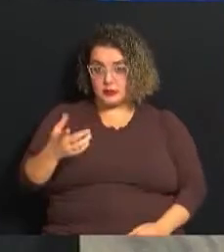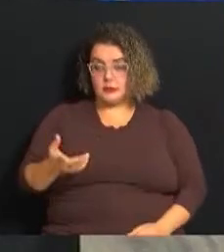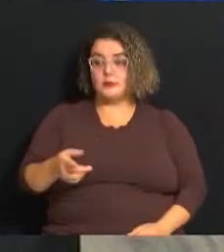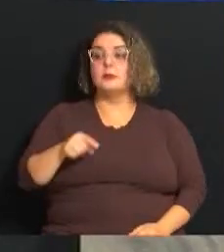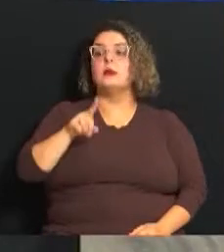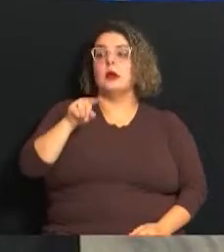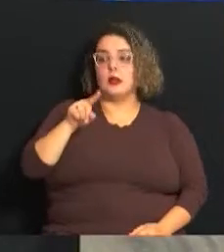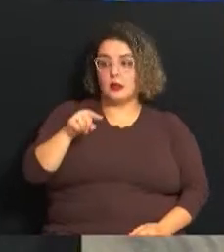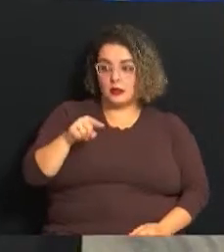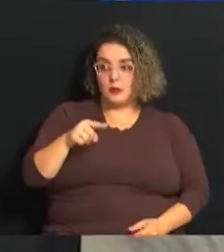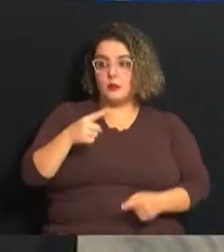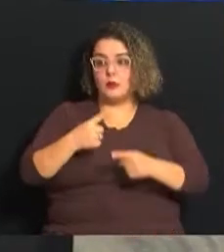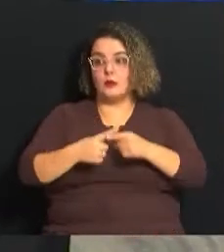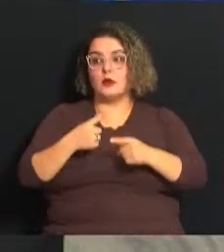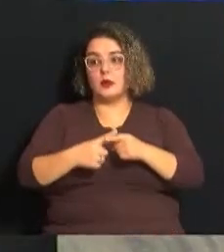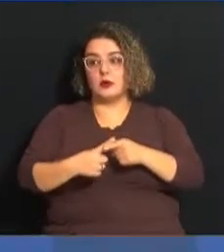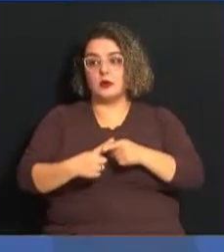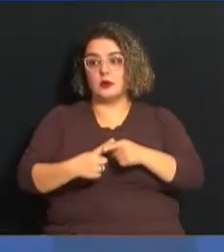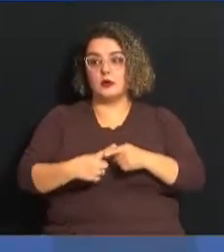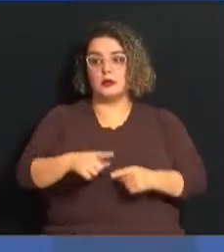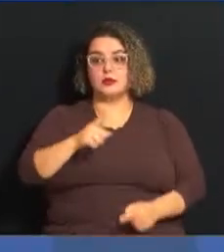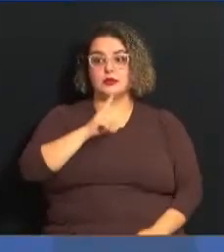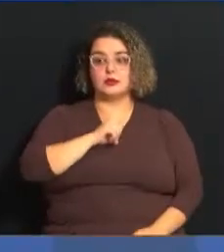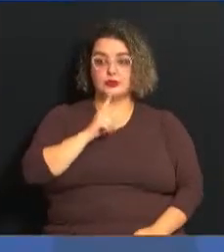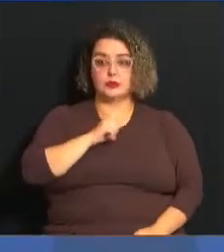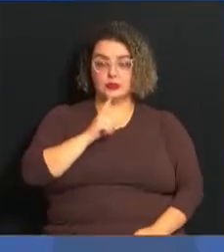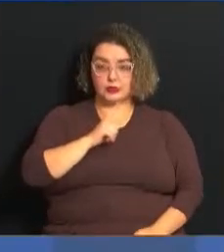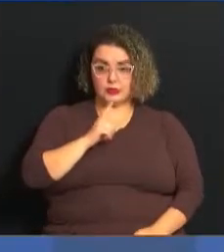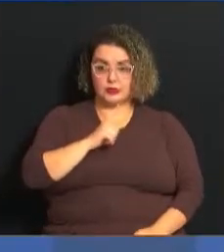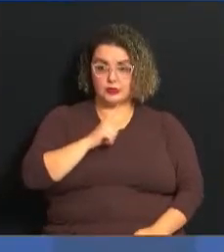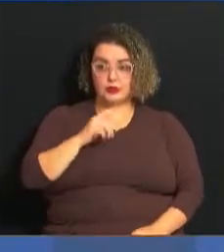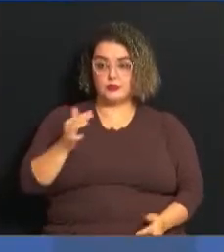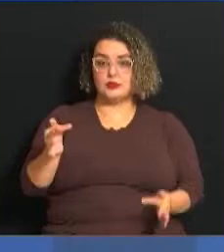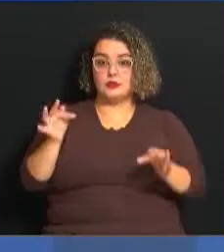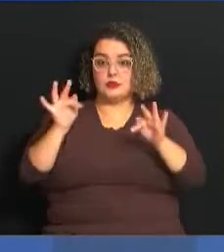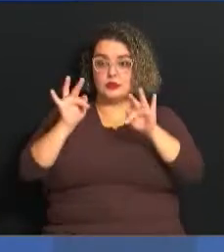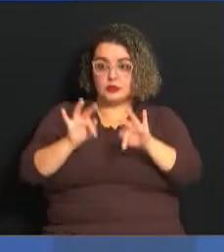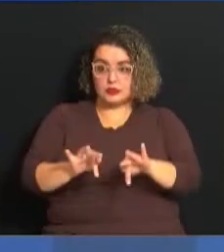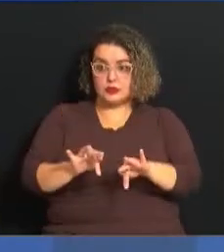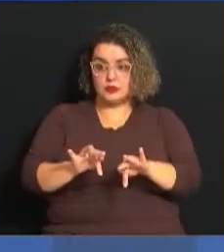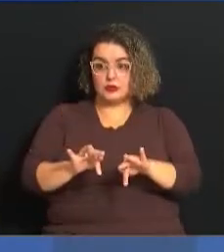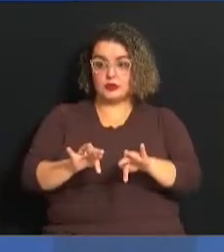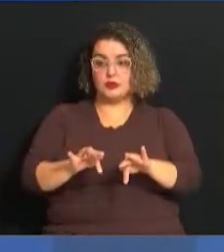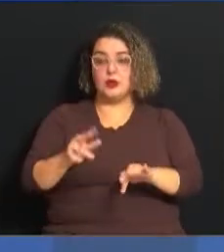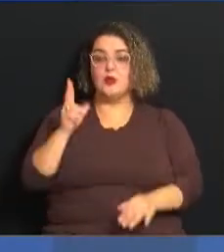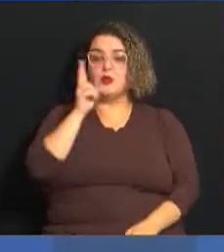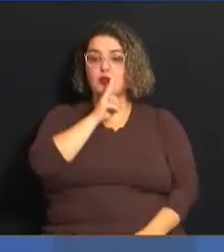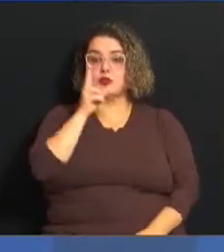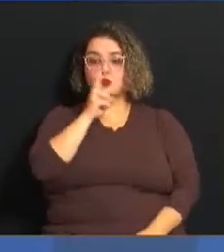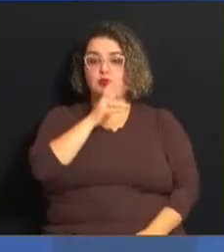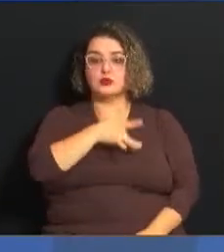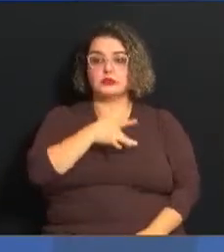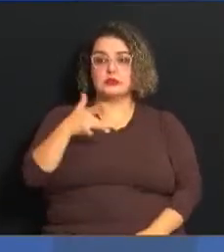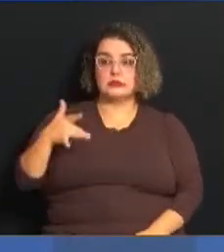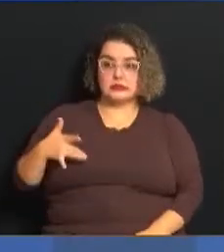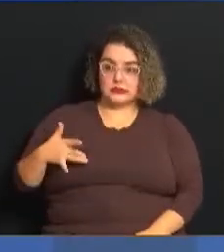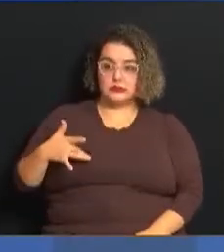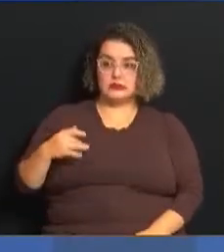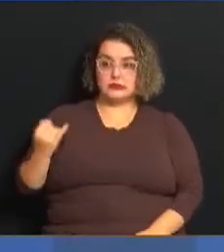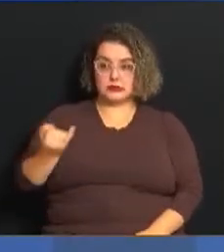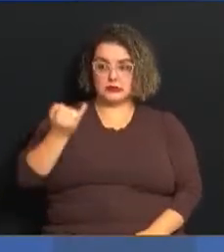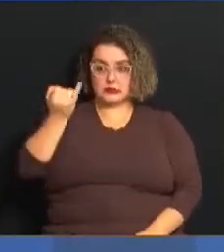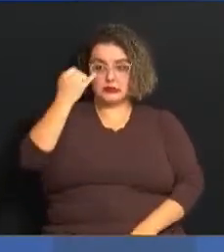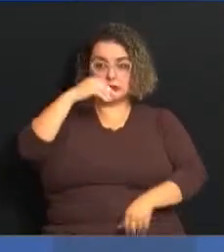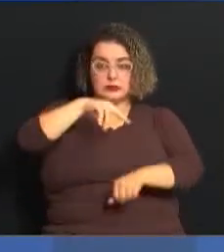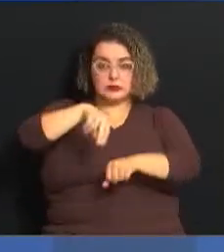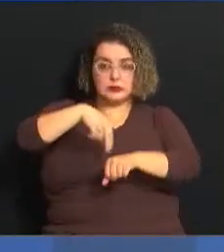por conta de que nós tivemos aí o fim da emergência de saúde pública de importância